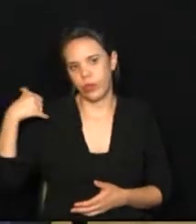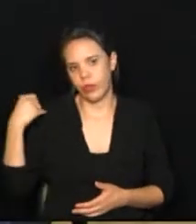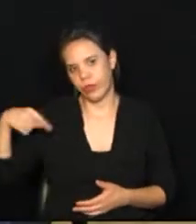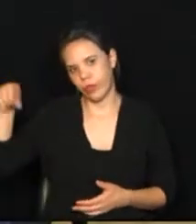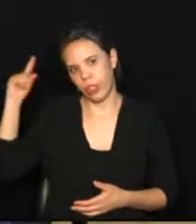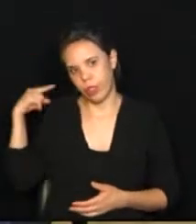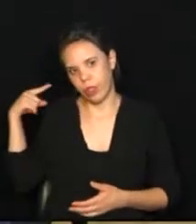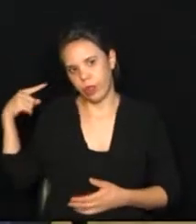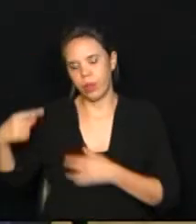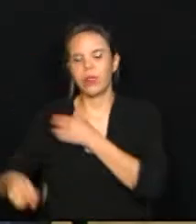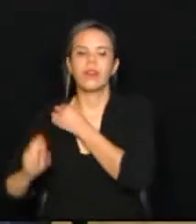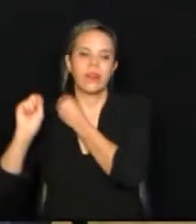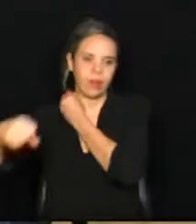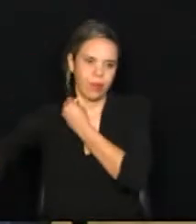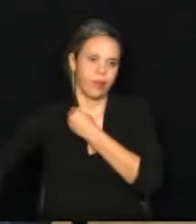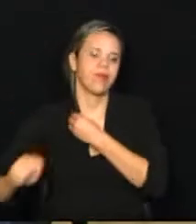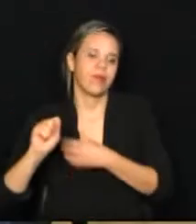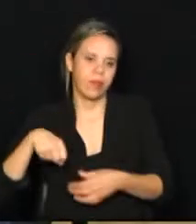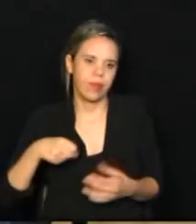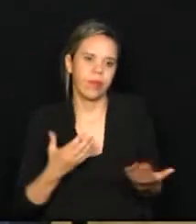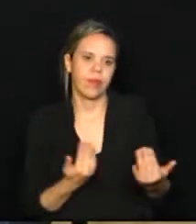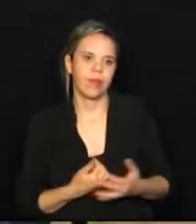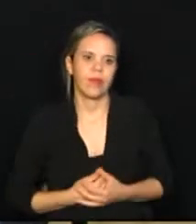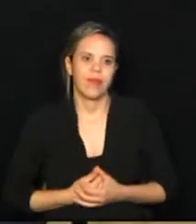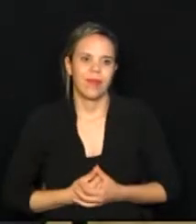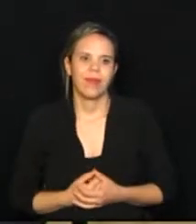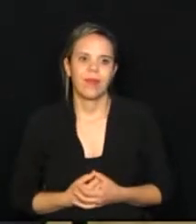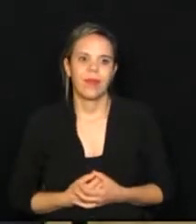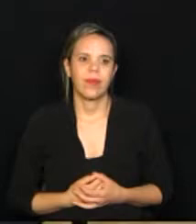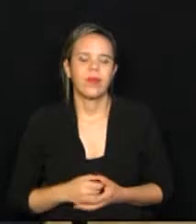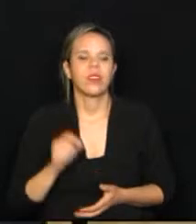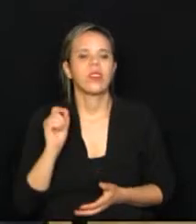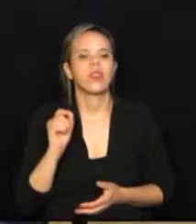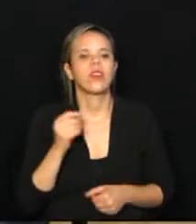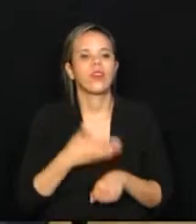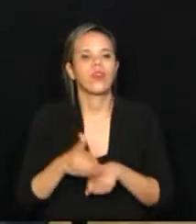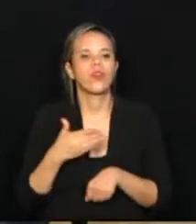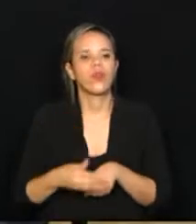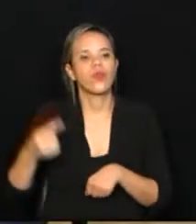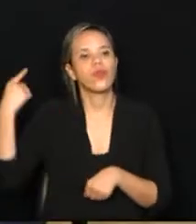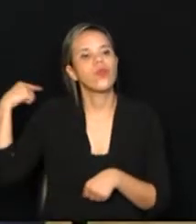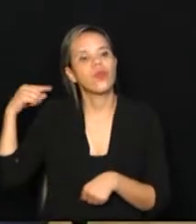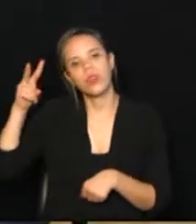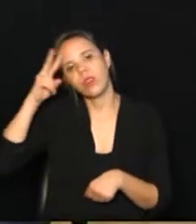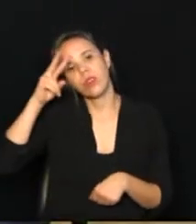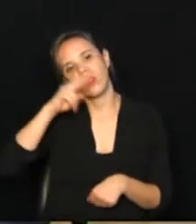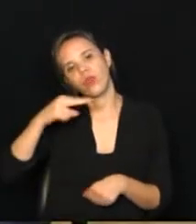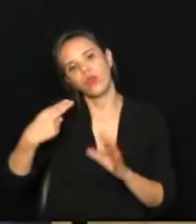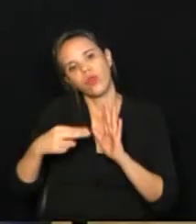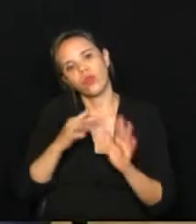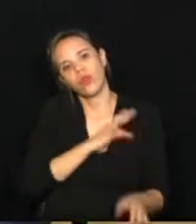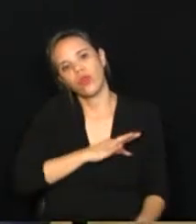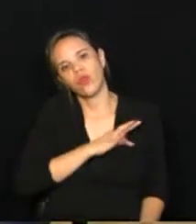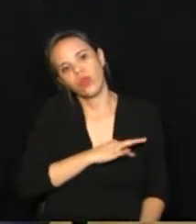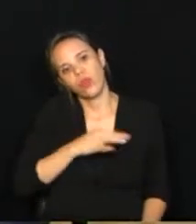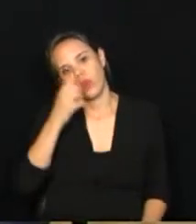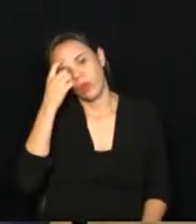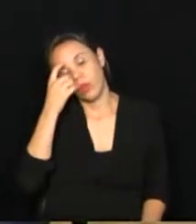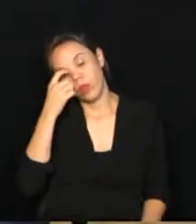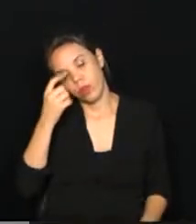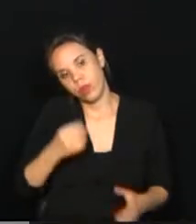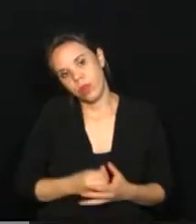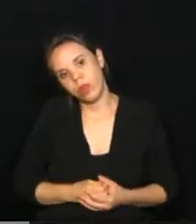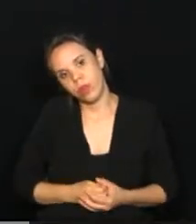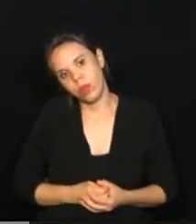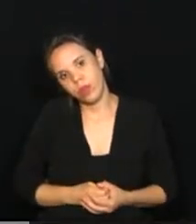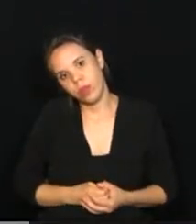anos. Eu era bem novinha. E quem que era o treinador da época, você lembra? Era